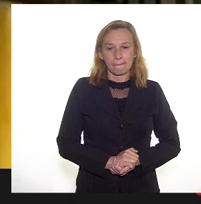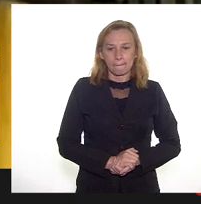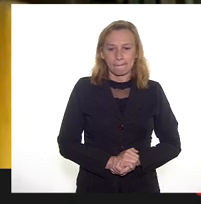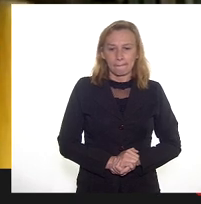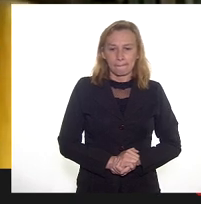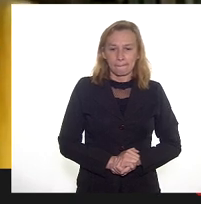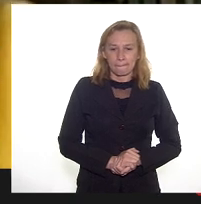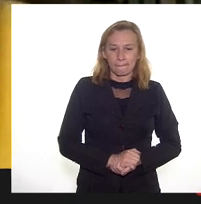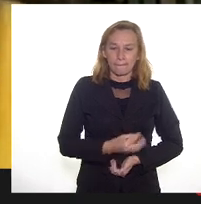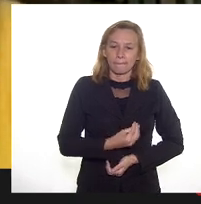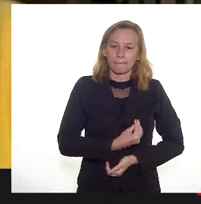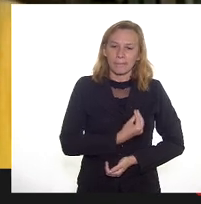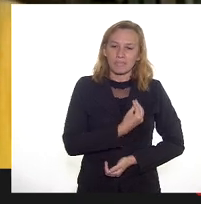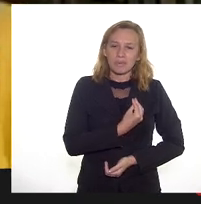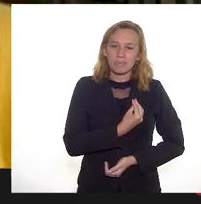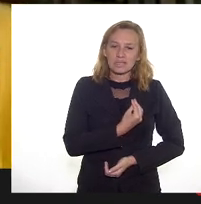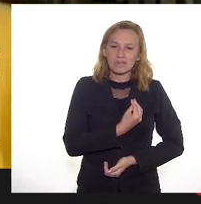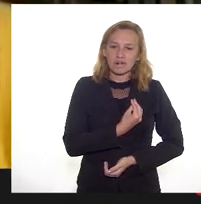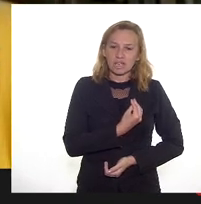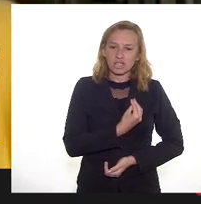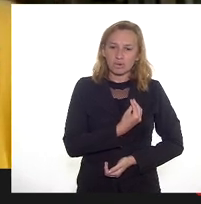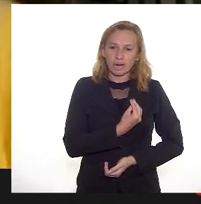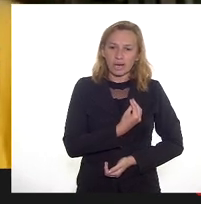grande estar presente nessa CPI,